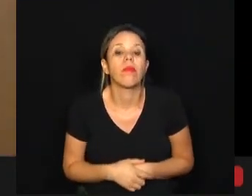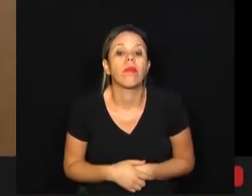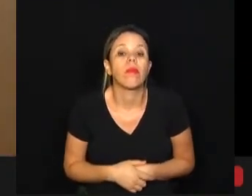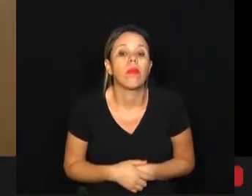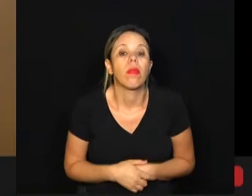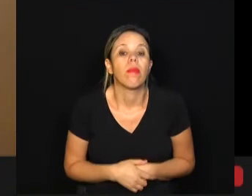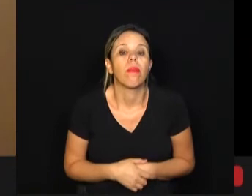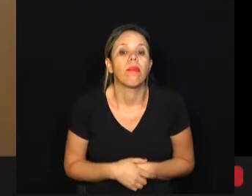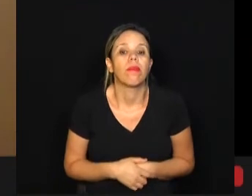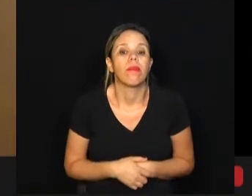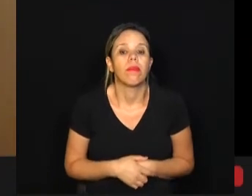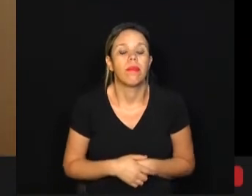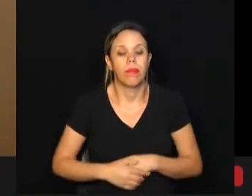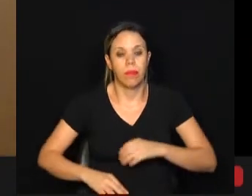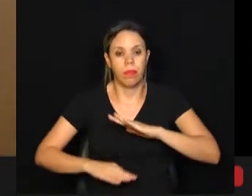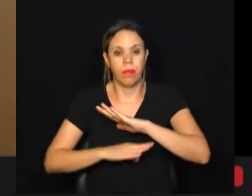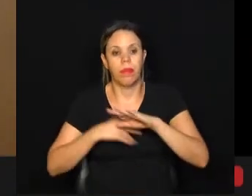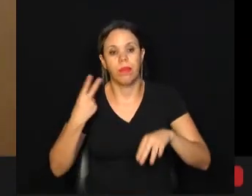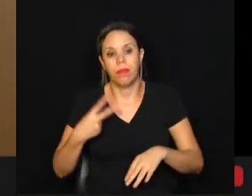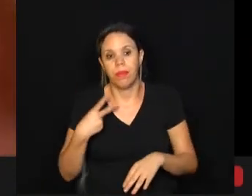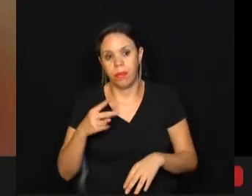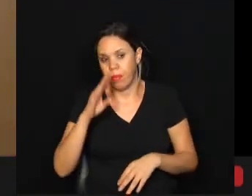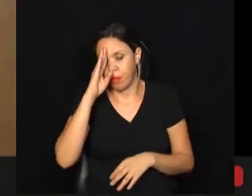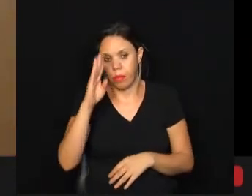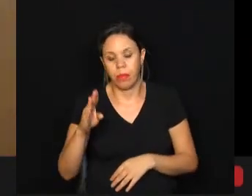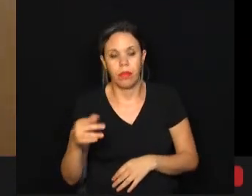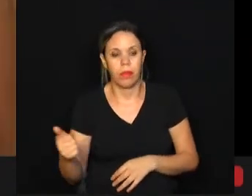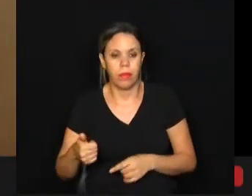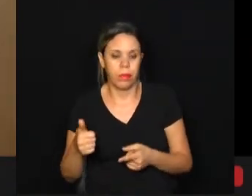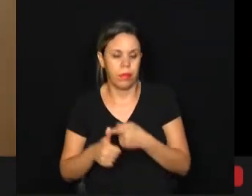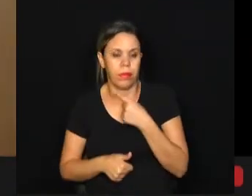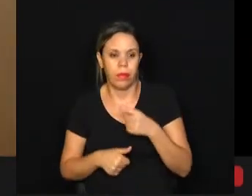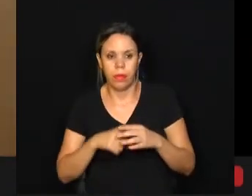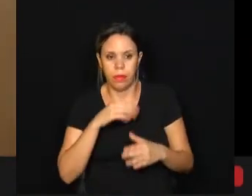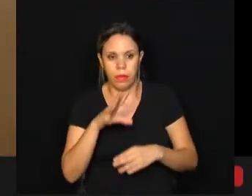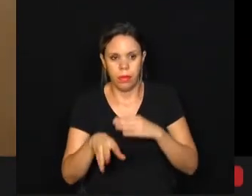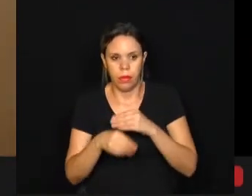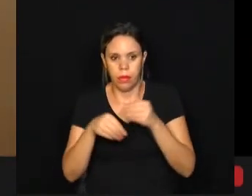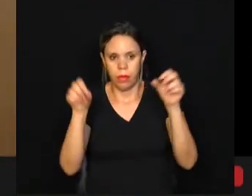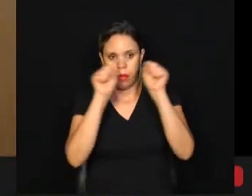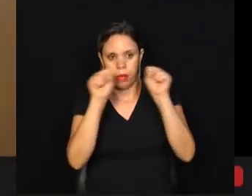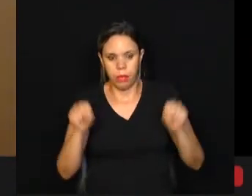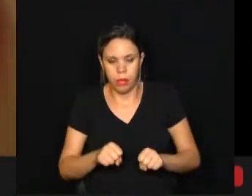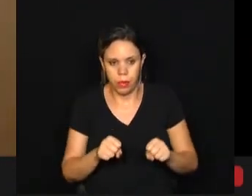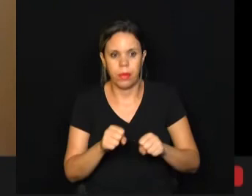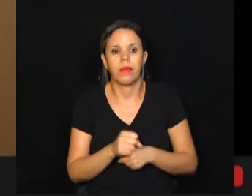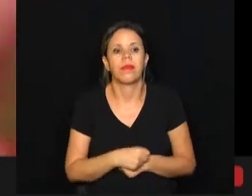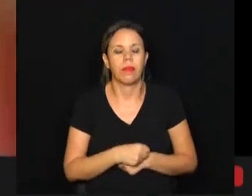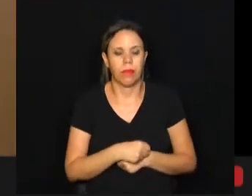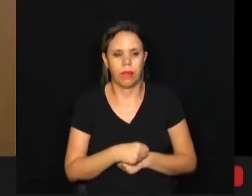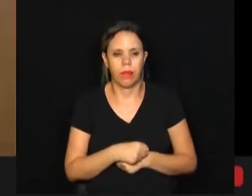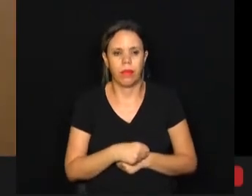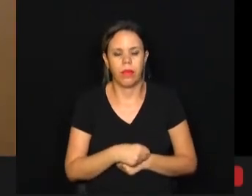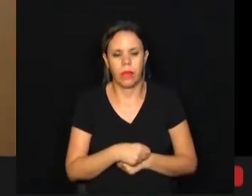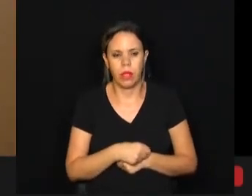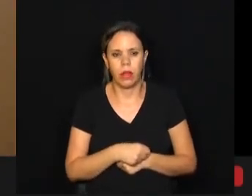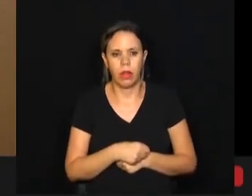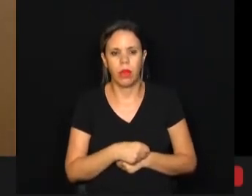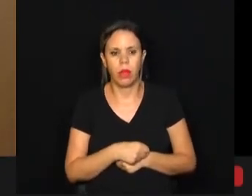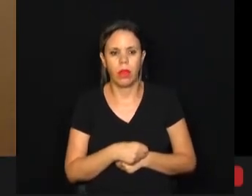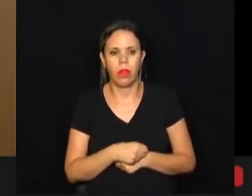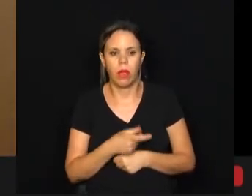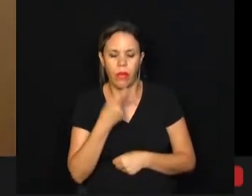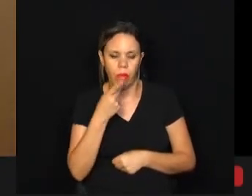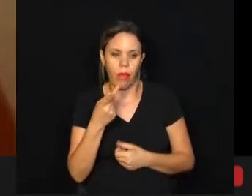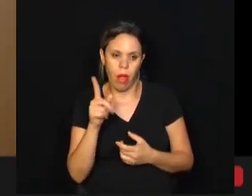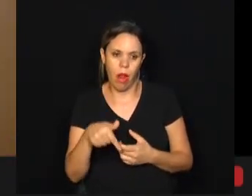A Câmara de Vereadores, ela é fundamental. Em primeiro lugar, a implantação do sistema, né, que determina esse conselho,